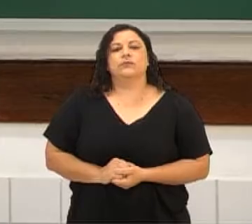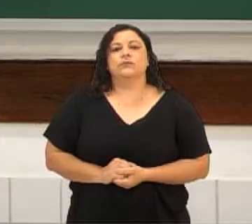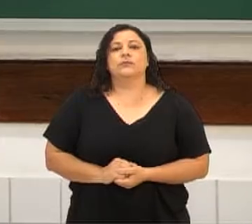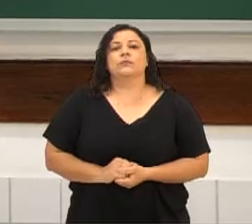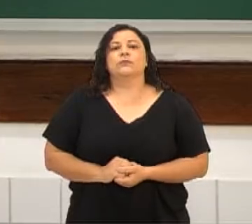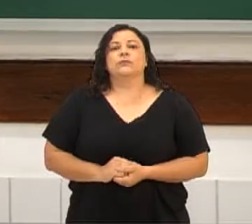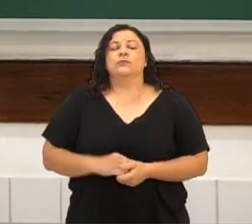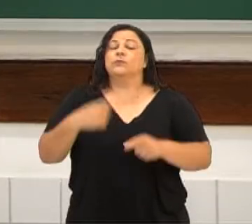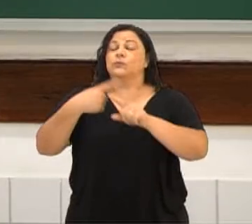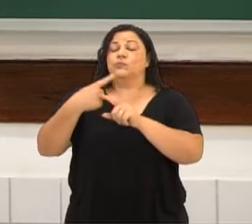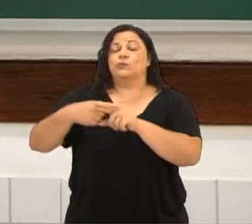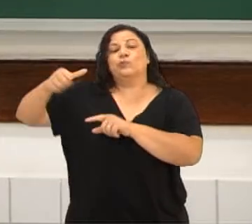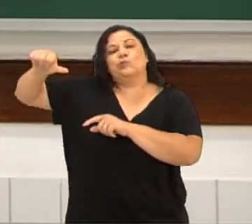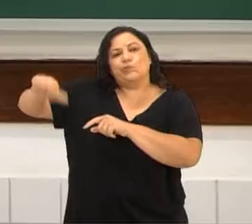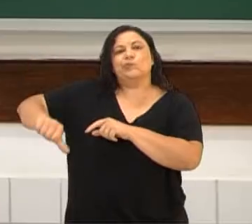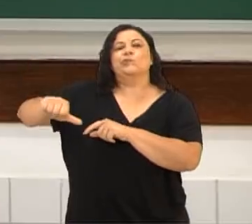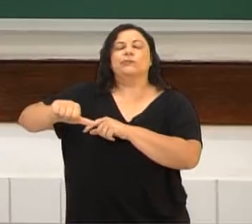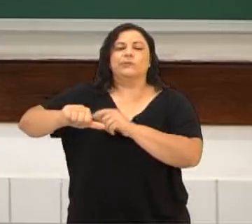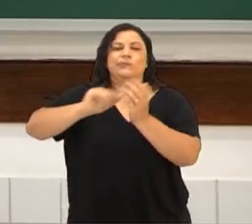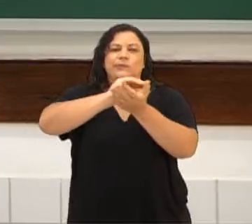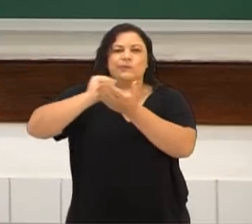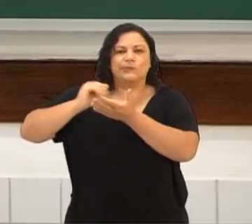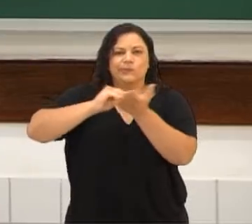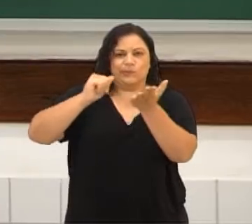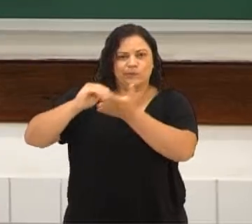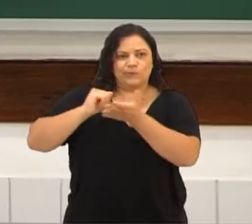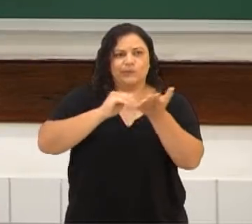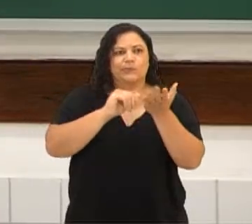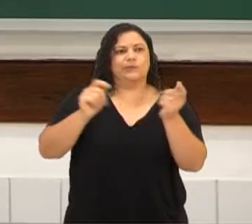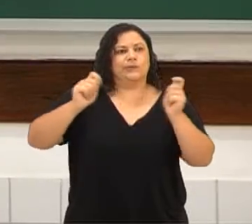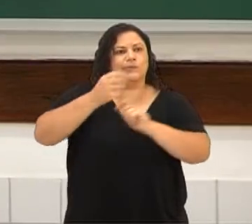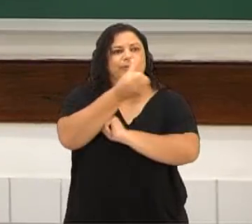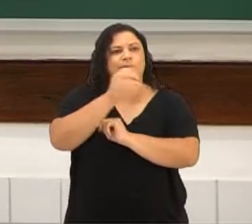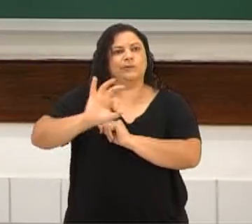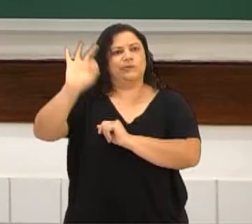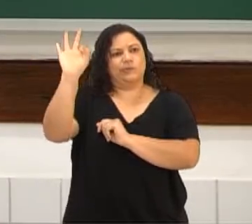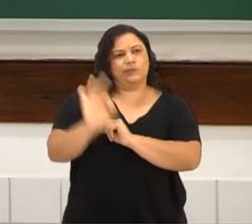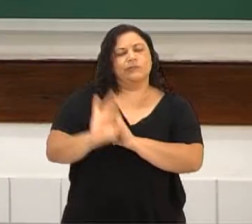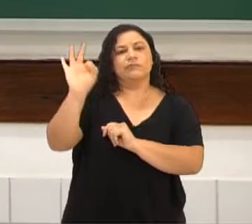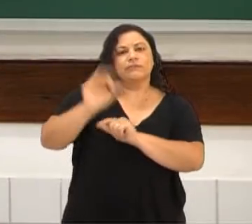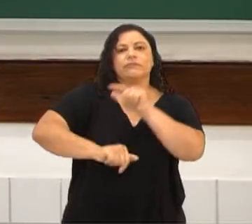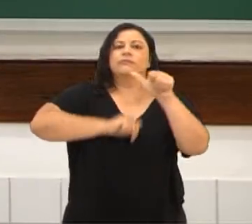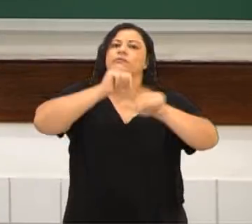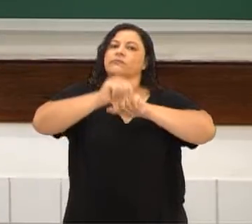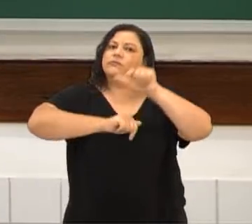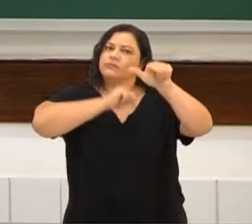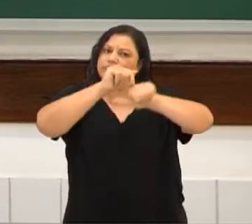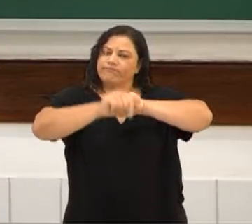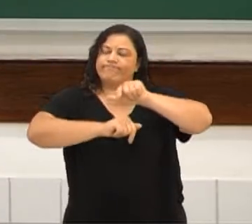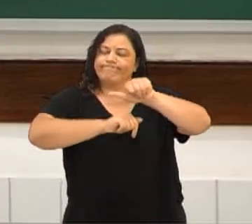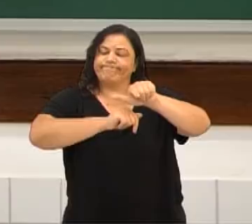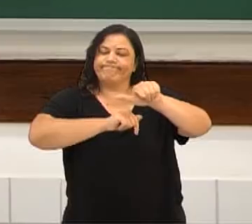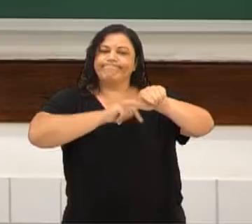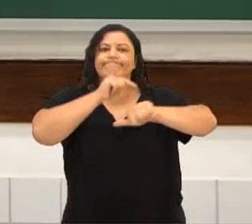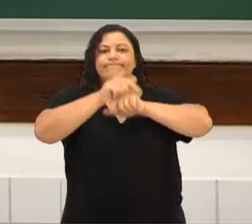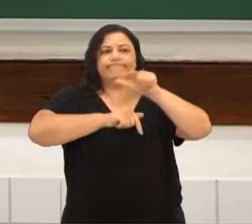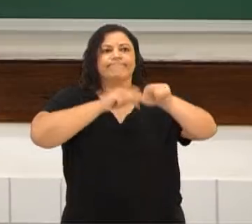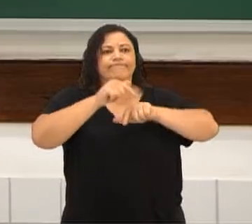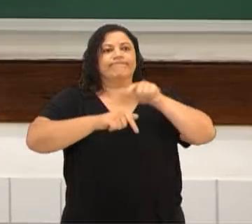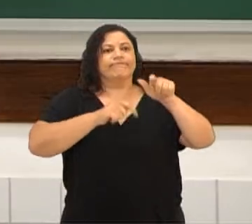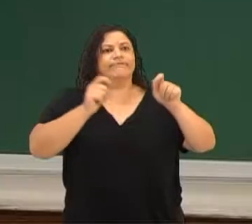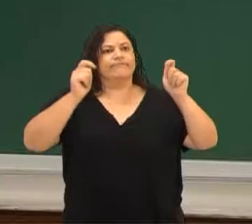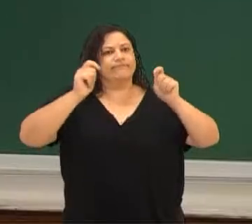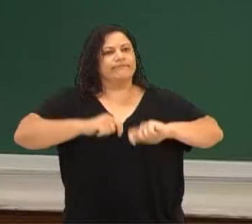aí do extrativismo, né? Na África do Sul, por exemplo, 60% do pessoal que trabalha com extrativismo